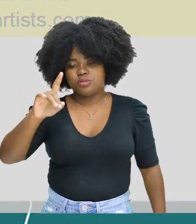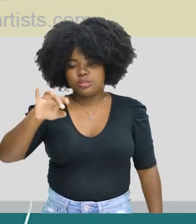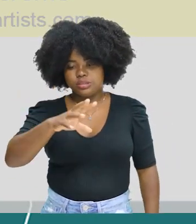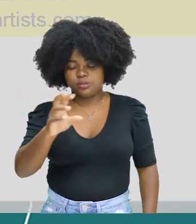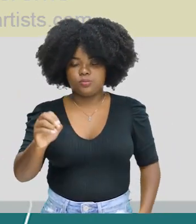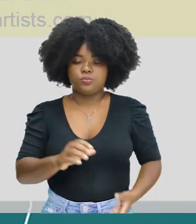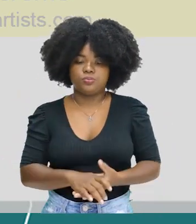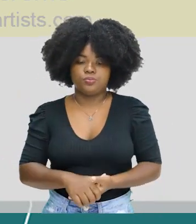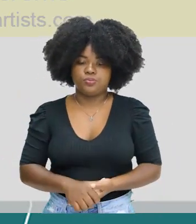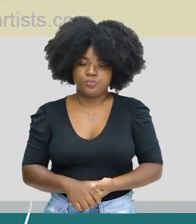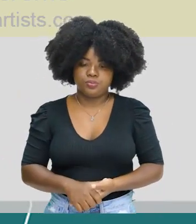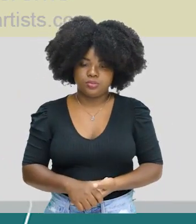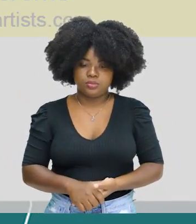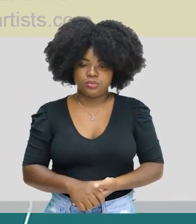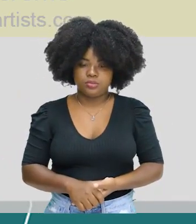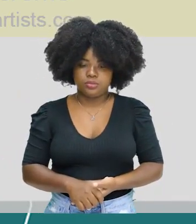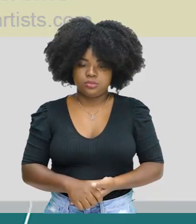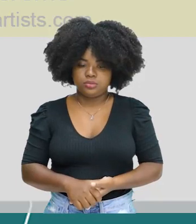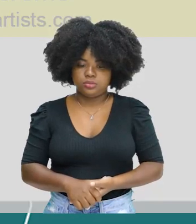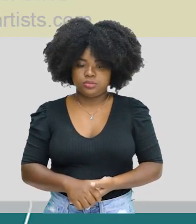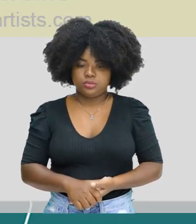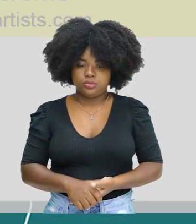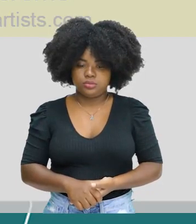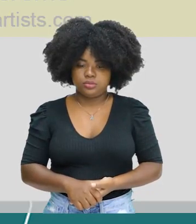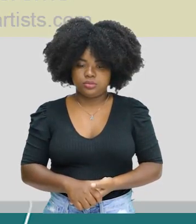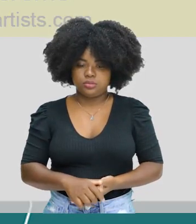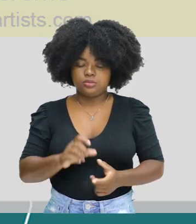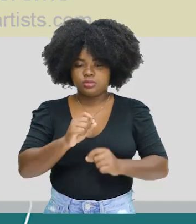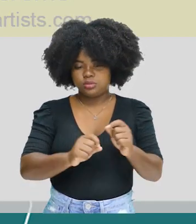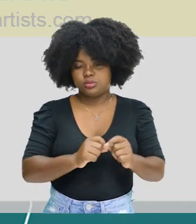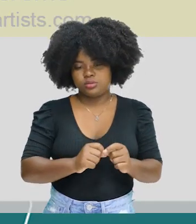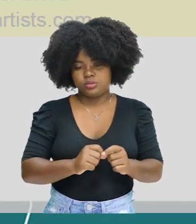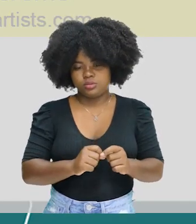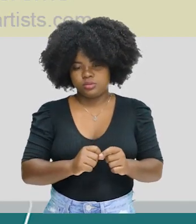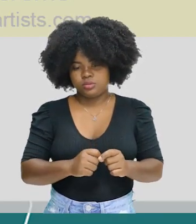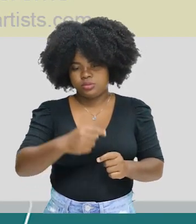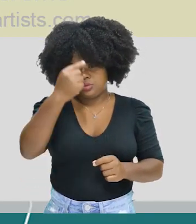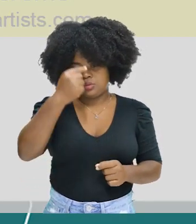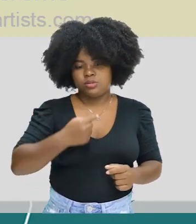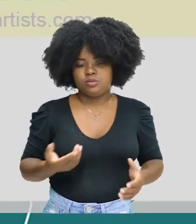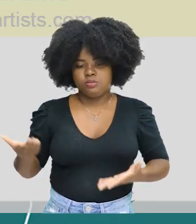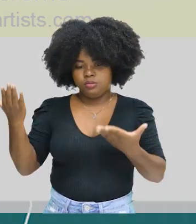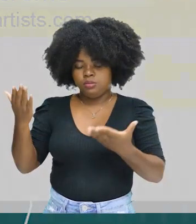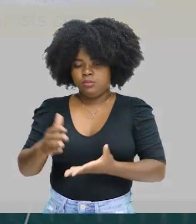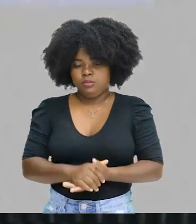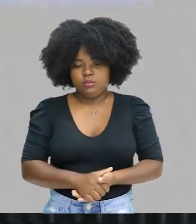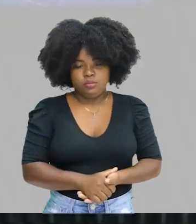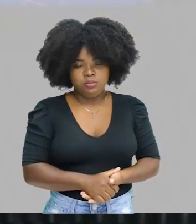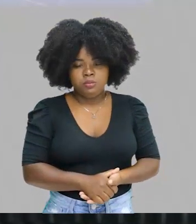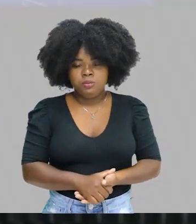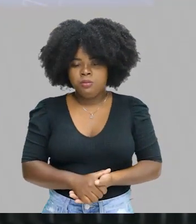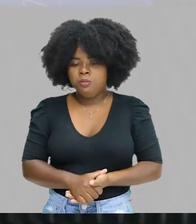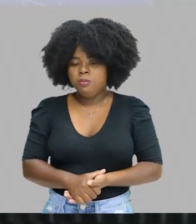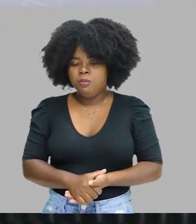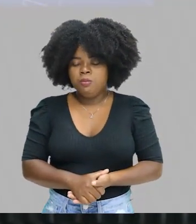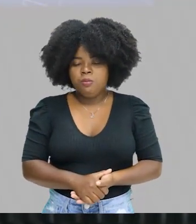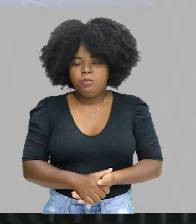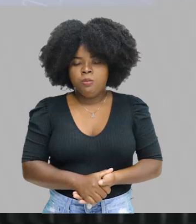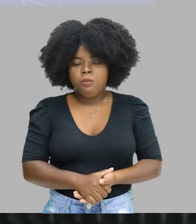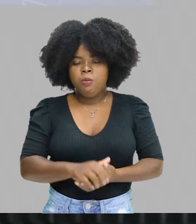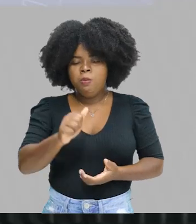a modelagem da argila. Isso aqui é uma escultura. Peguei só parte dela para você notar os detalhes, né?